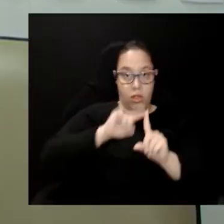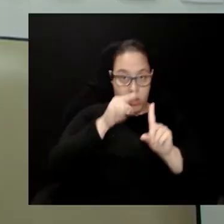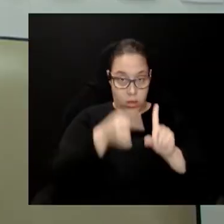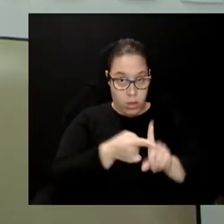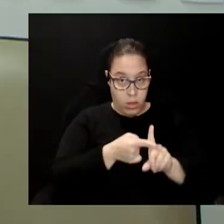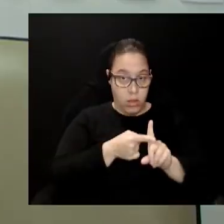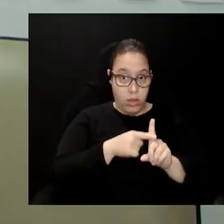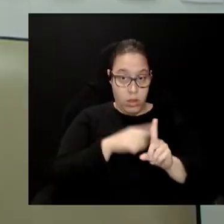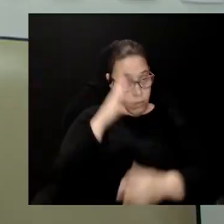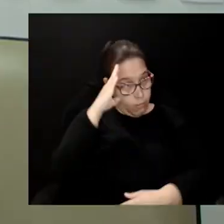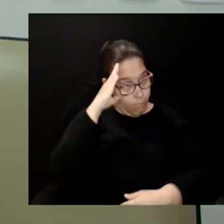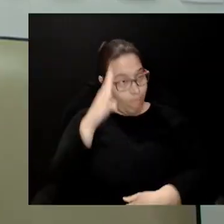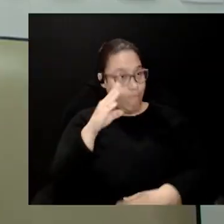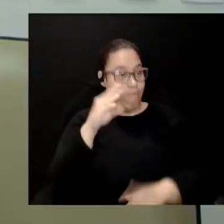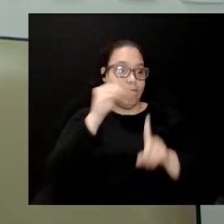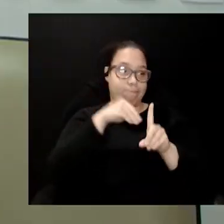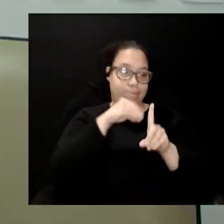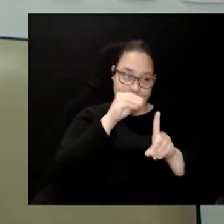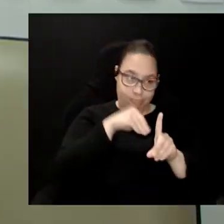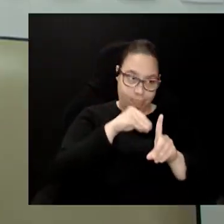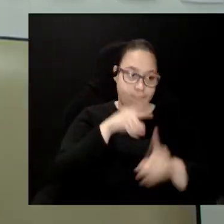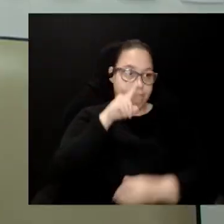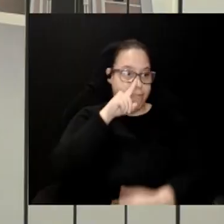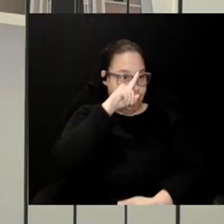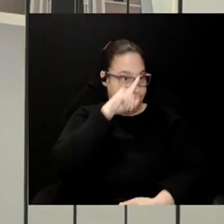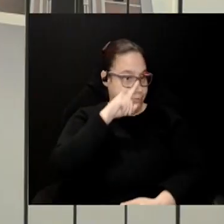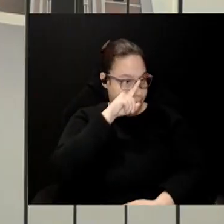mais suscetíveis aí aos riscos.